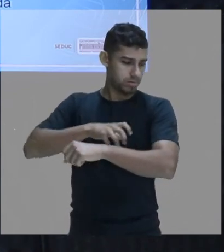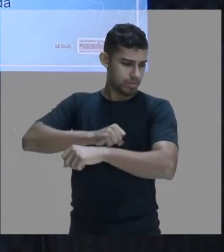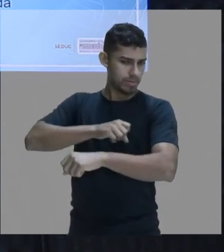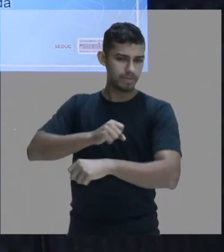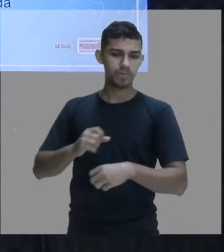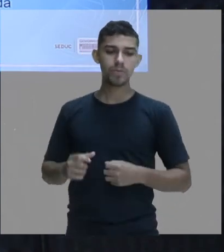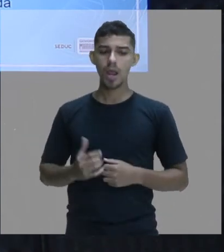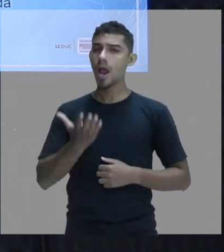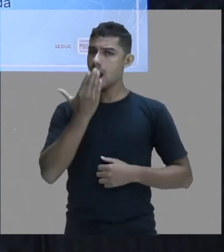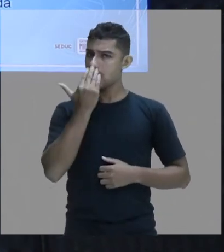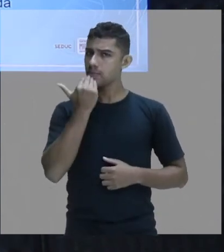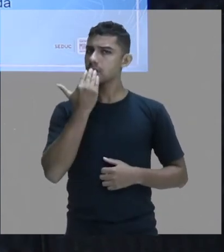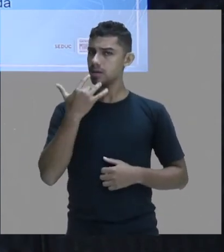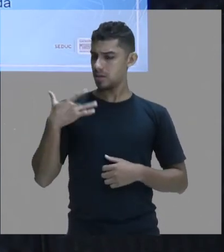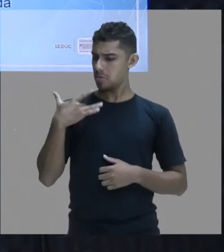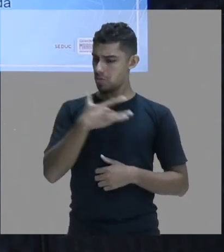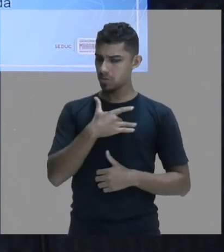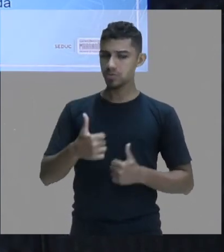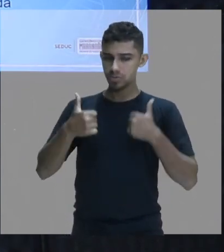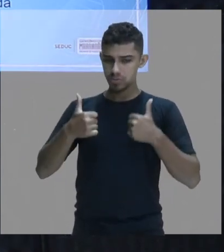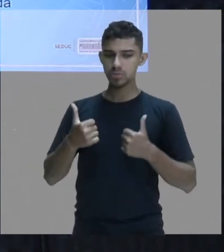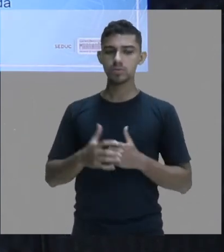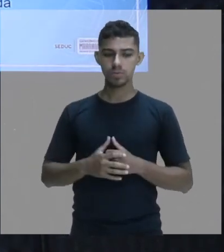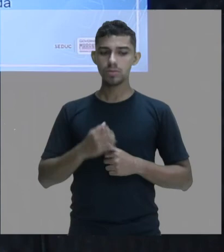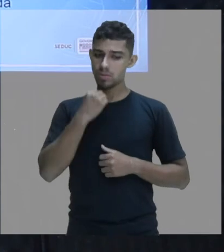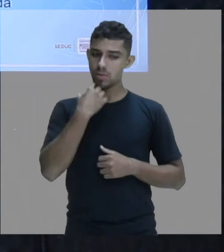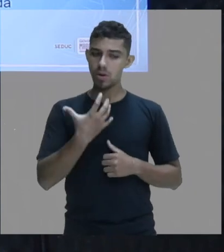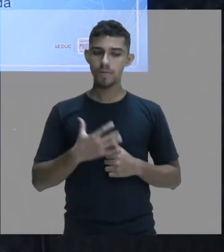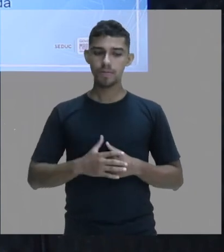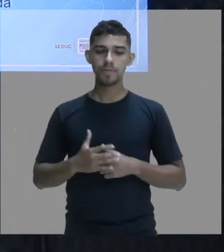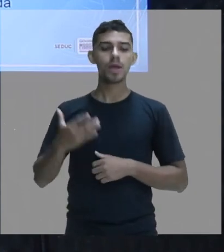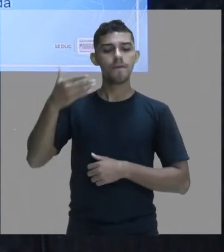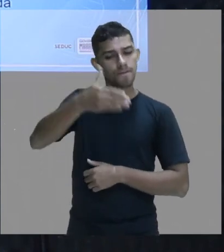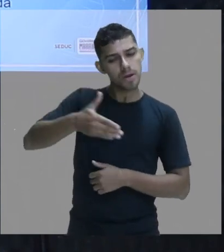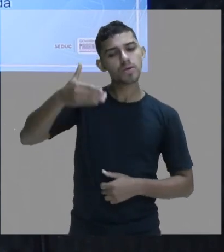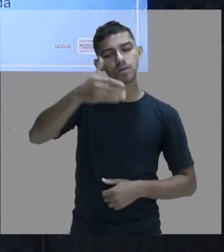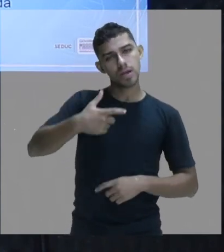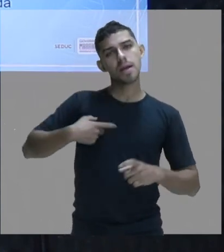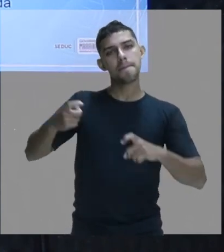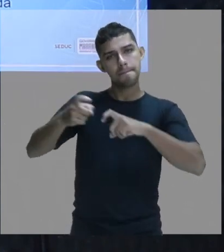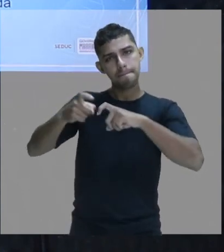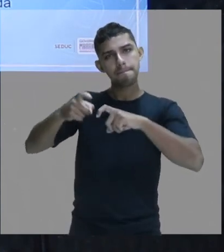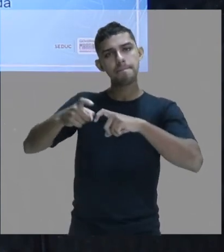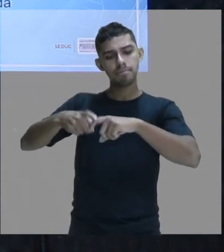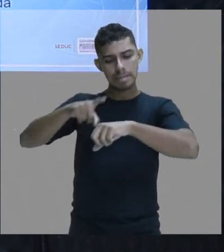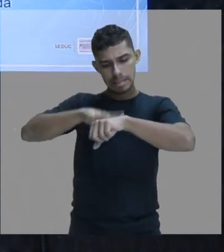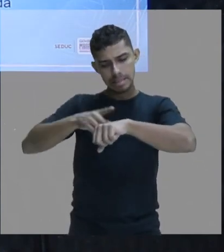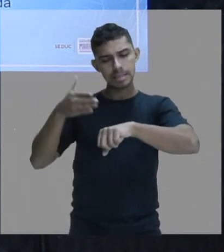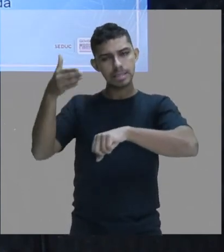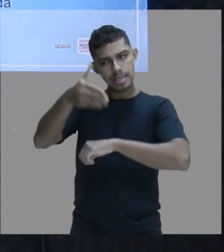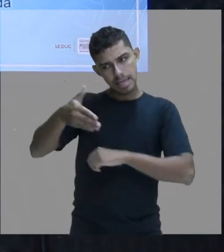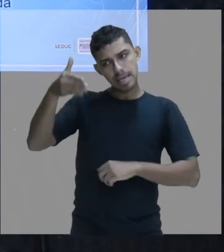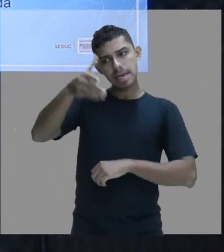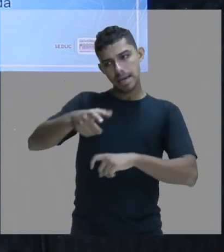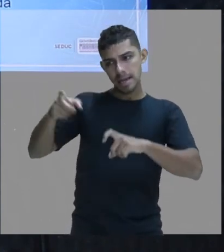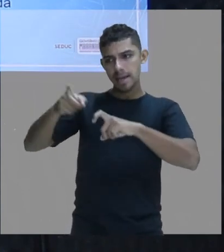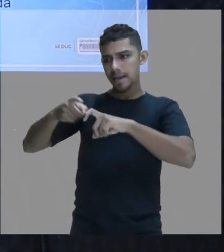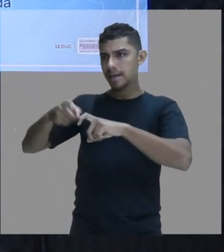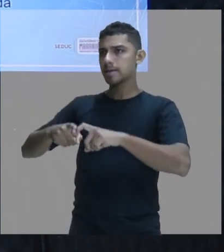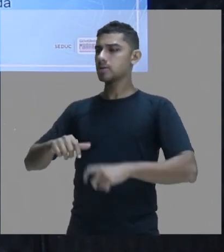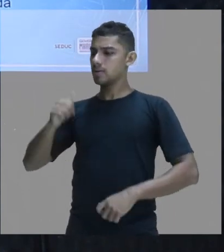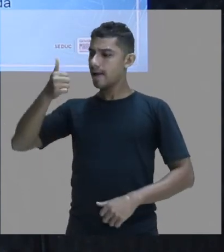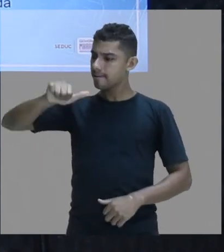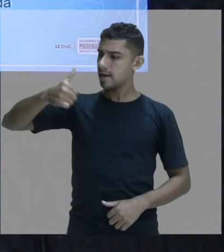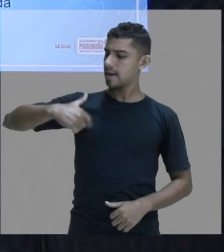Uma alimentação saudável, uma alimentação equilibrada. Frequentar o consultório médico com certa regularidade, sempre que possível a gente fazer um check-up, a gente está